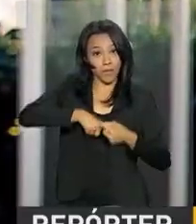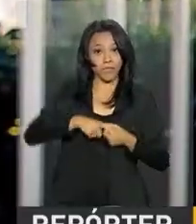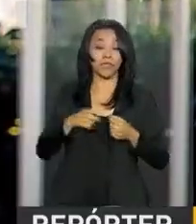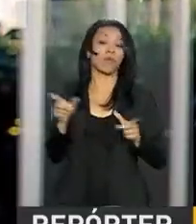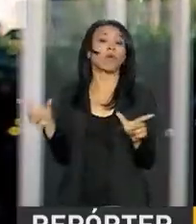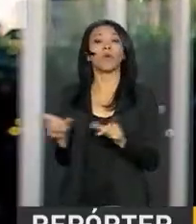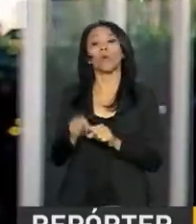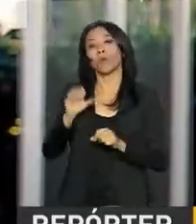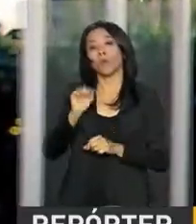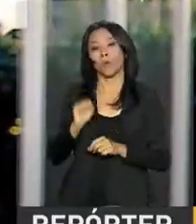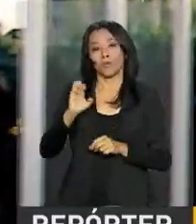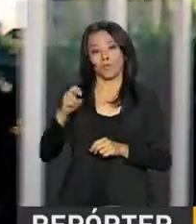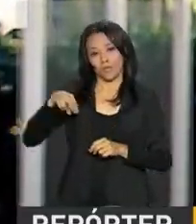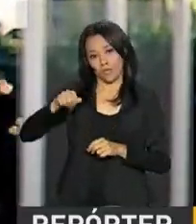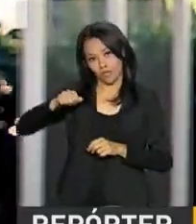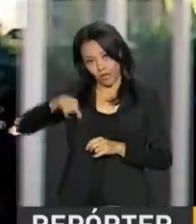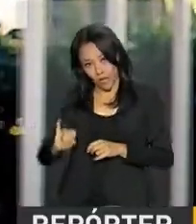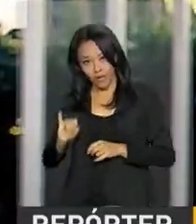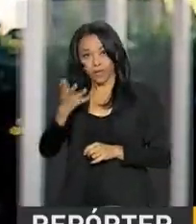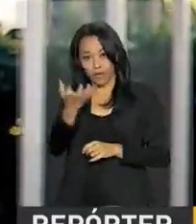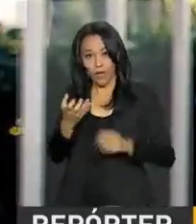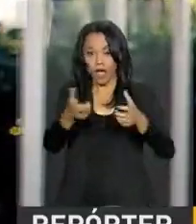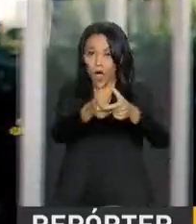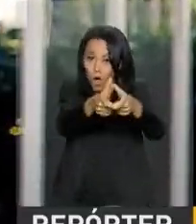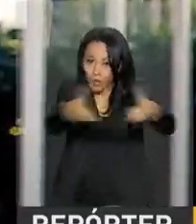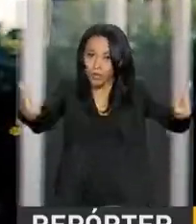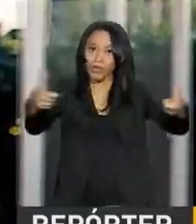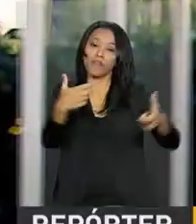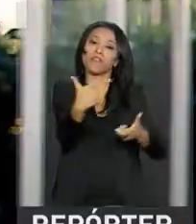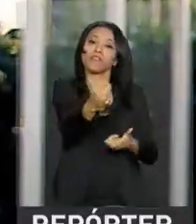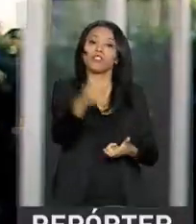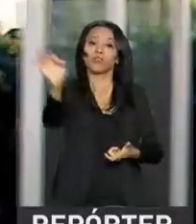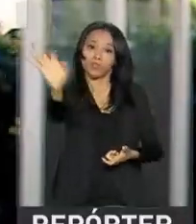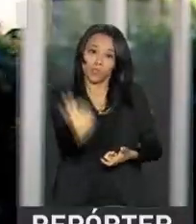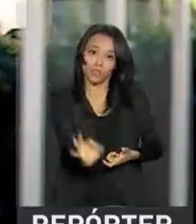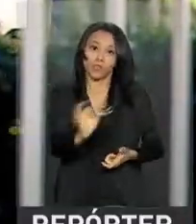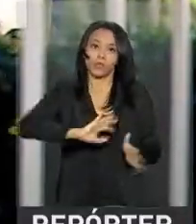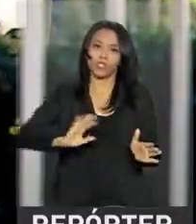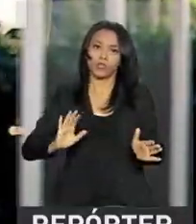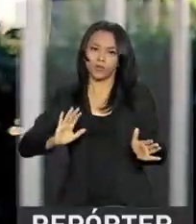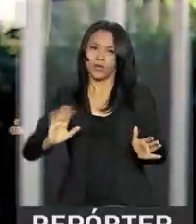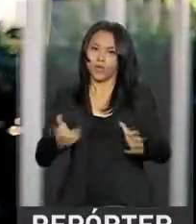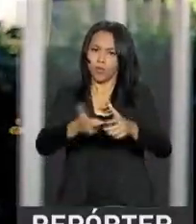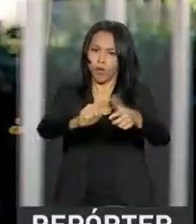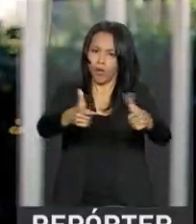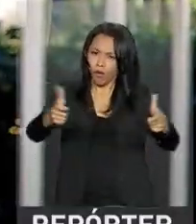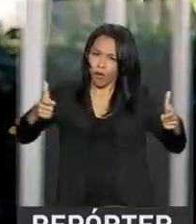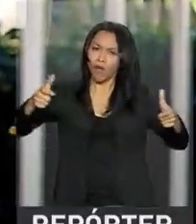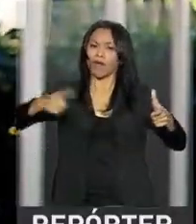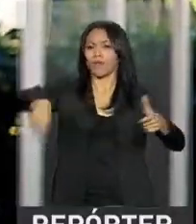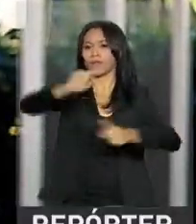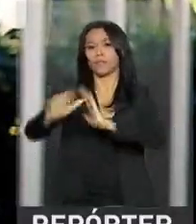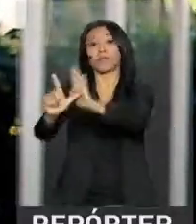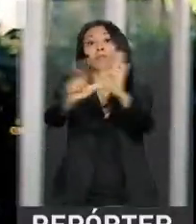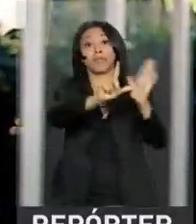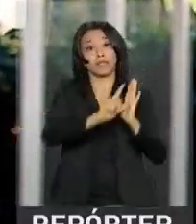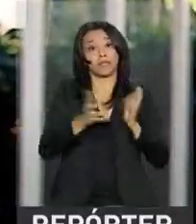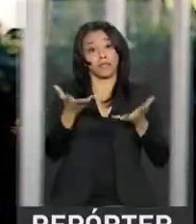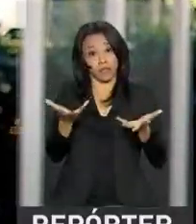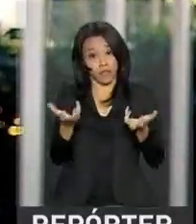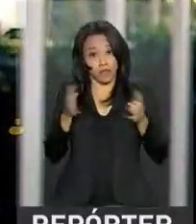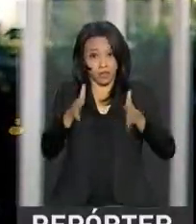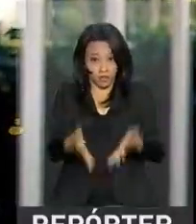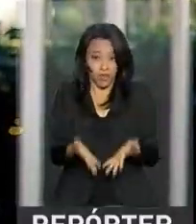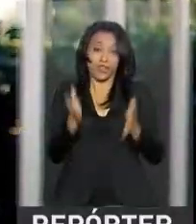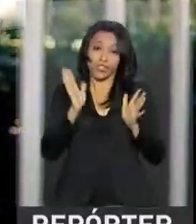produtivo promete aumentar em pelo menos 20 por cento a produtividade das empresas participantes a iniciativa já